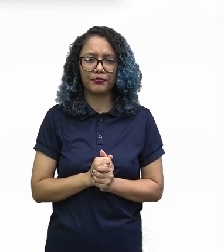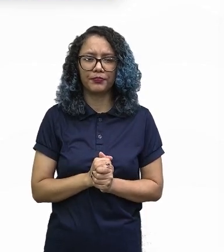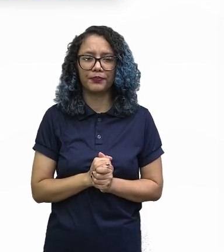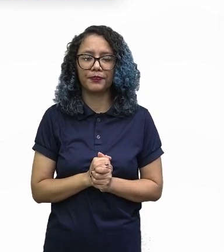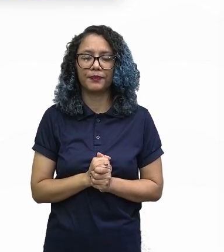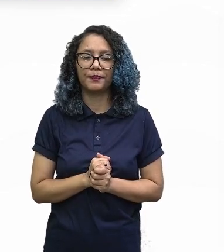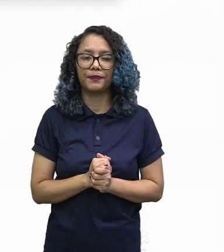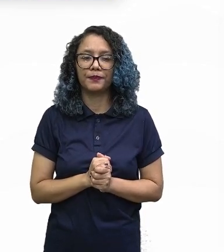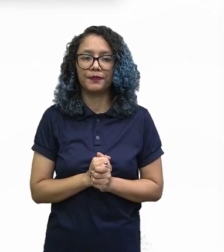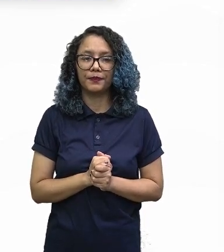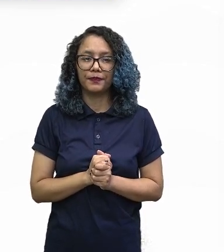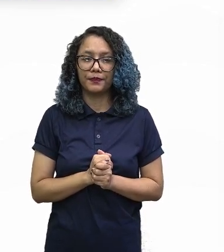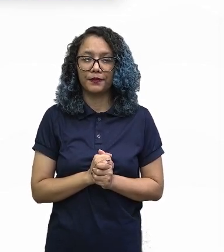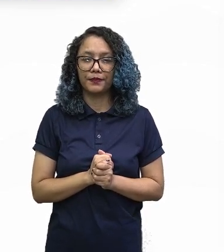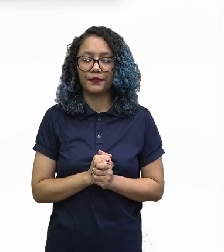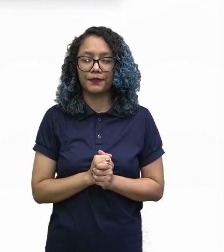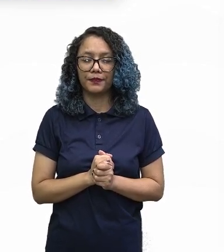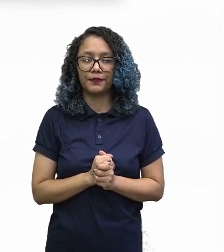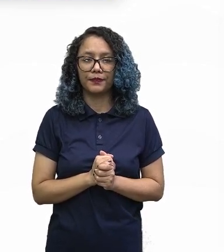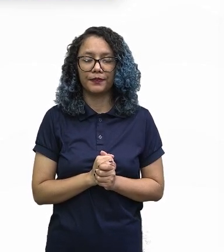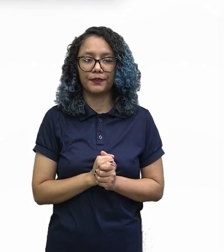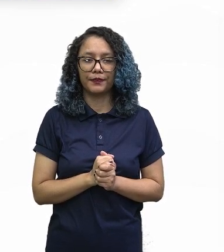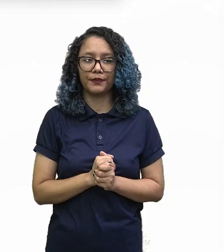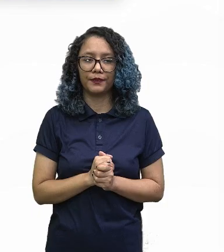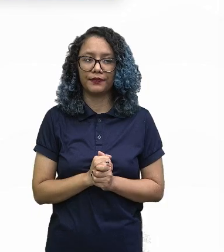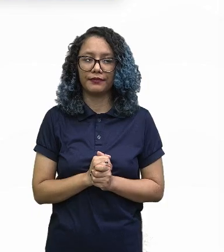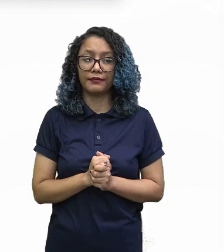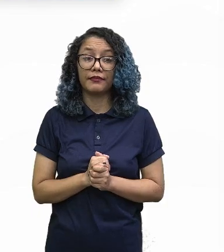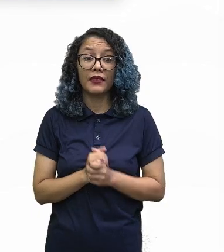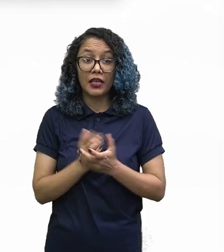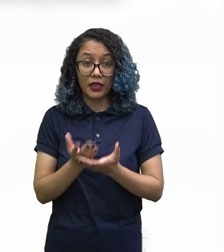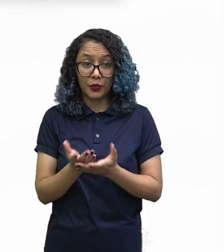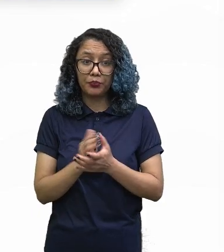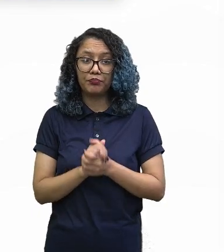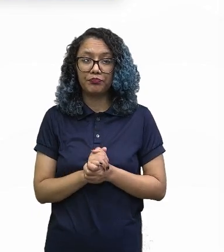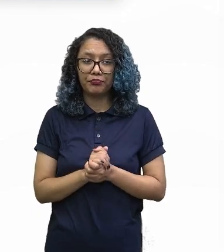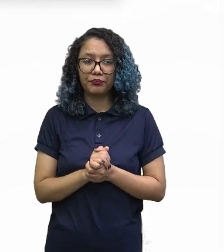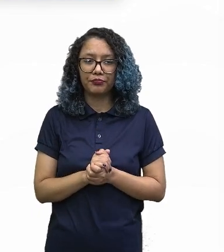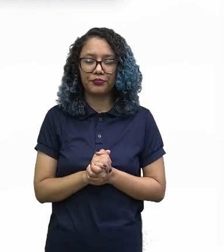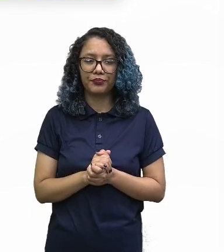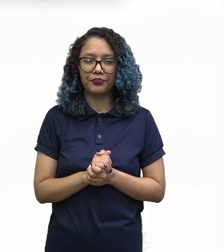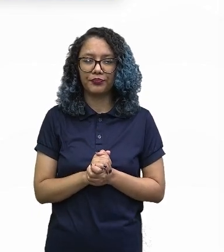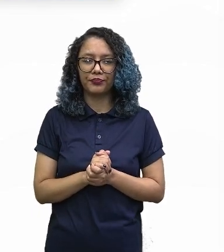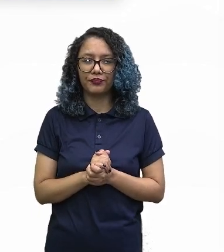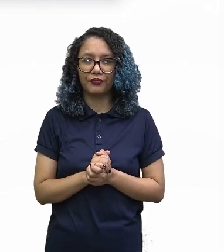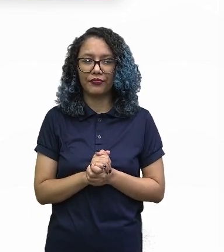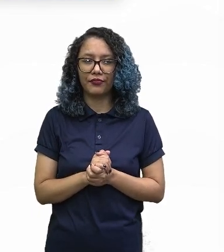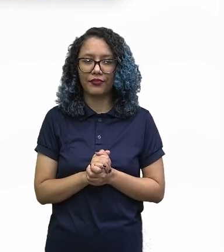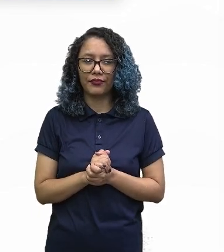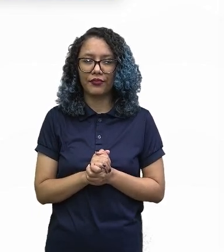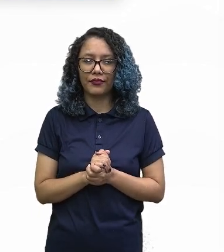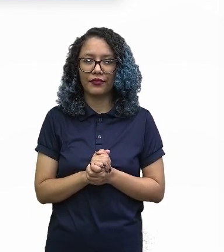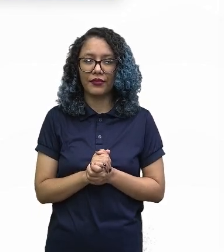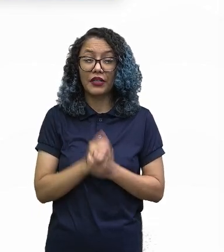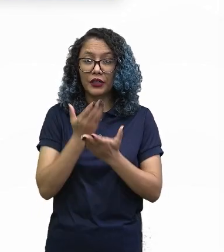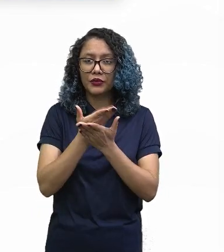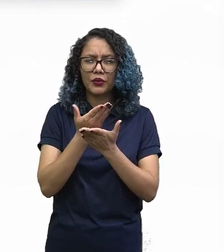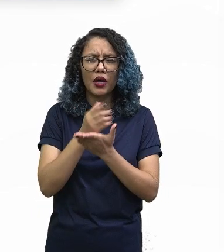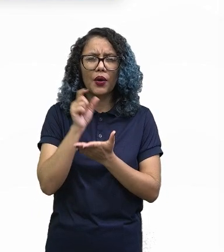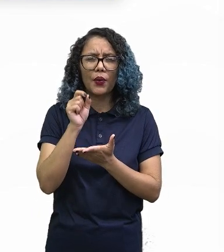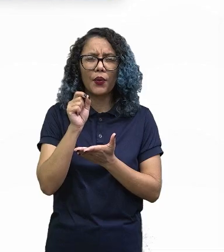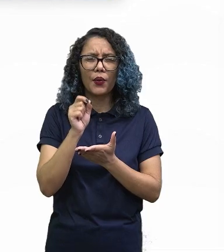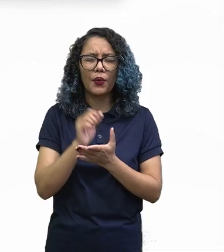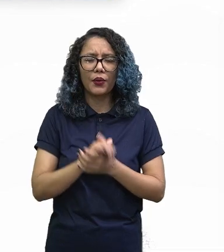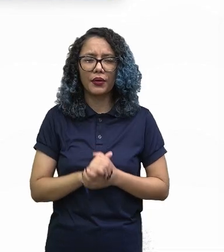Nós temos aí, quando se fala em termologia, olha só, ela vai estudar o seguinte: